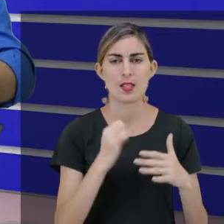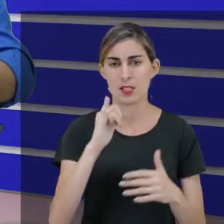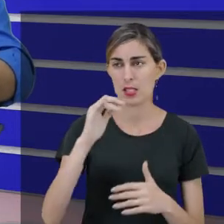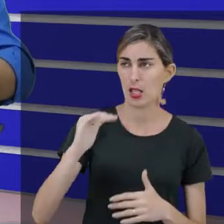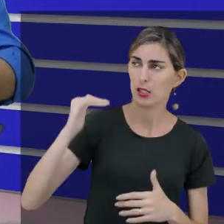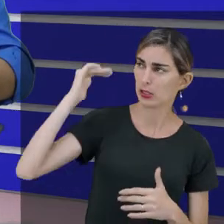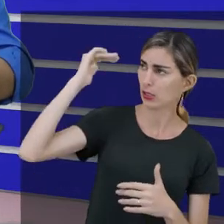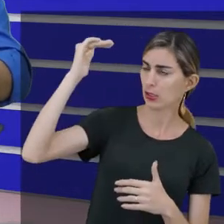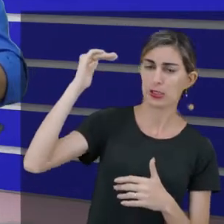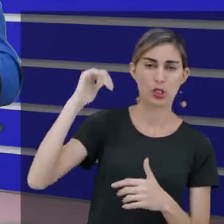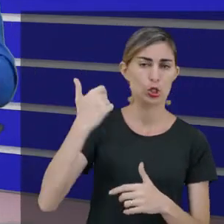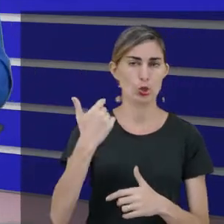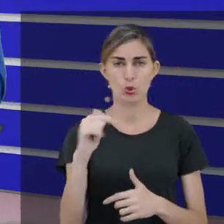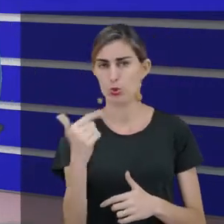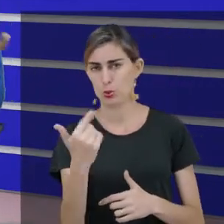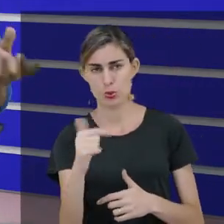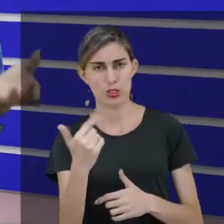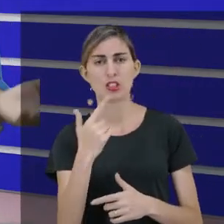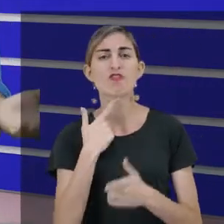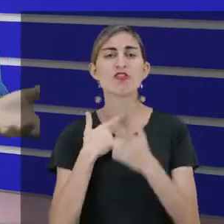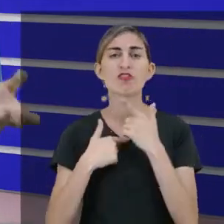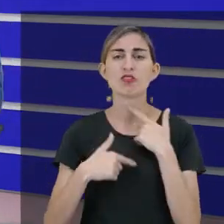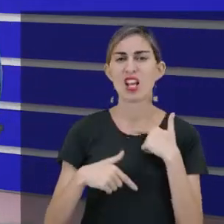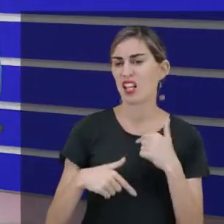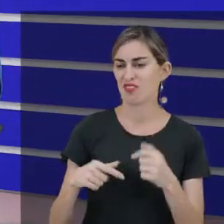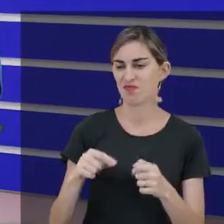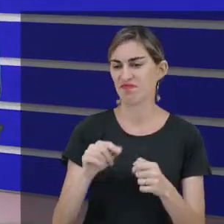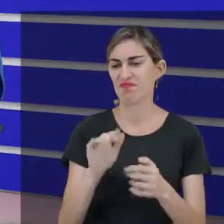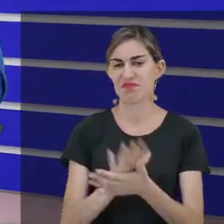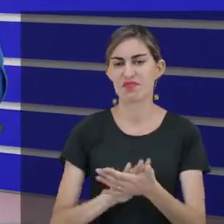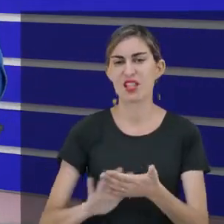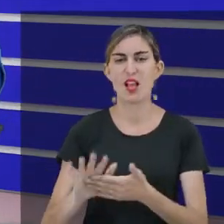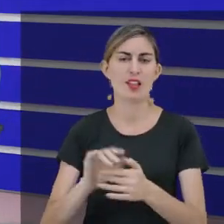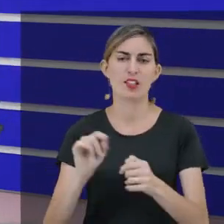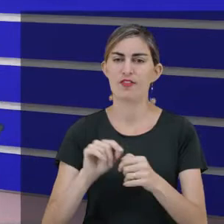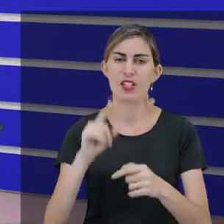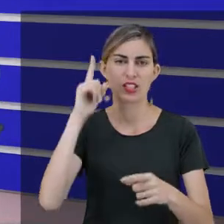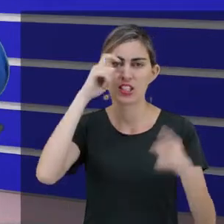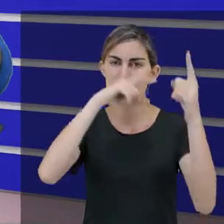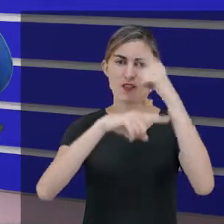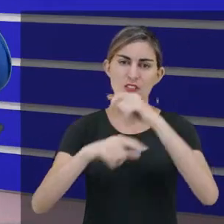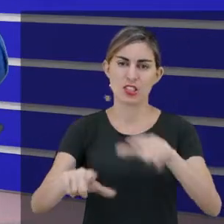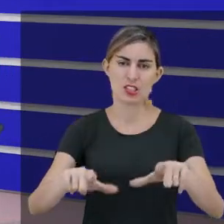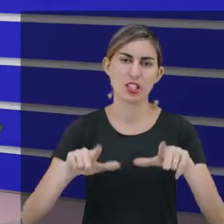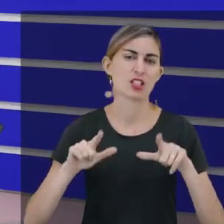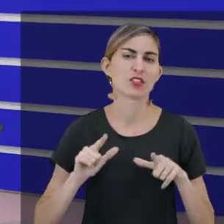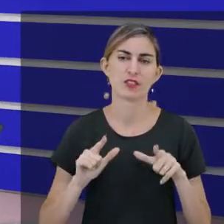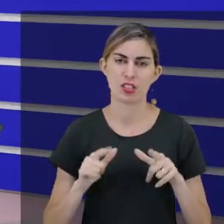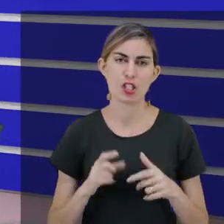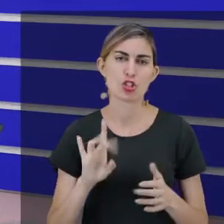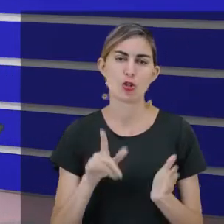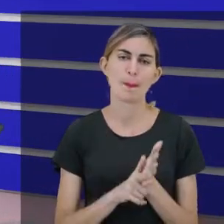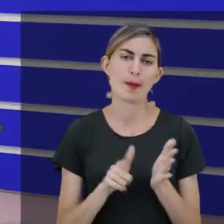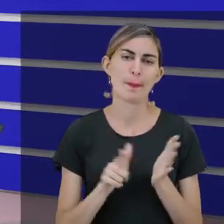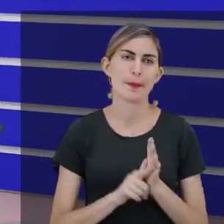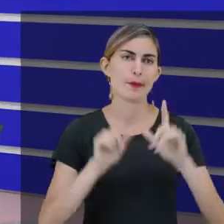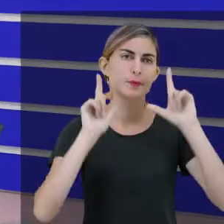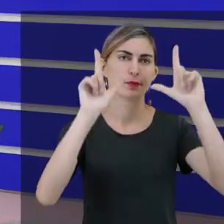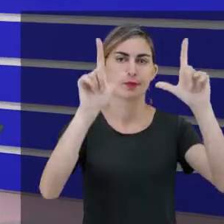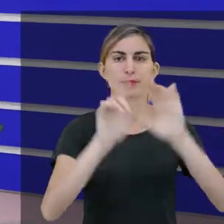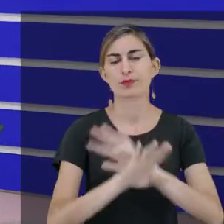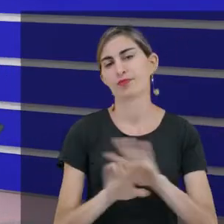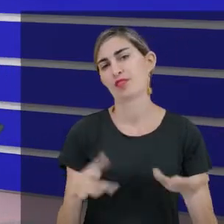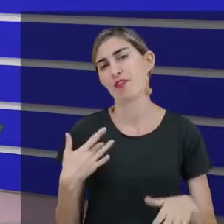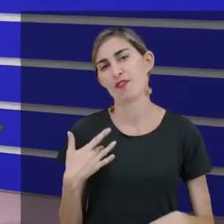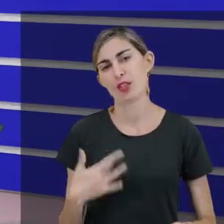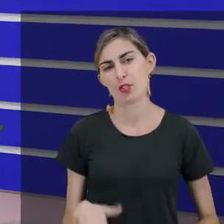lá em cima não tiver esse desejo... tiver a vontade, né, professor? Dificilmente a gente vai conseguir certificar por muito tempo. Vai ficar só um papel na parede. É verdade.